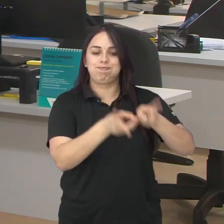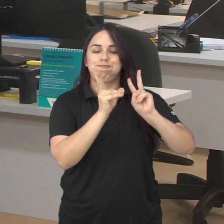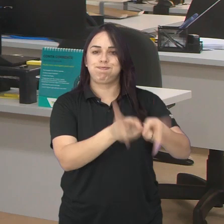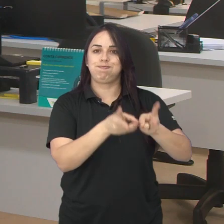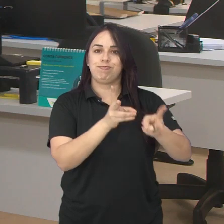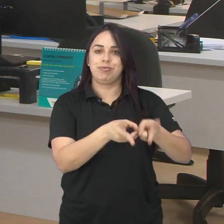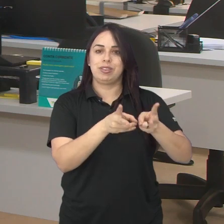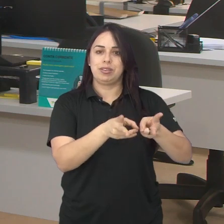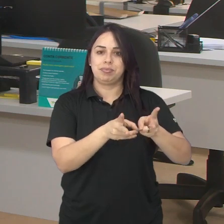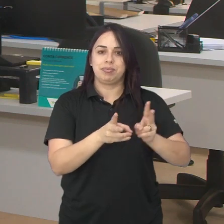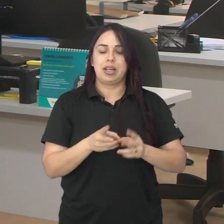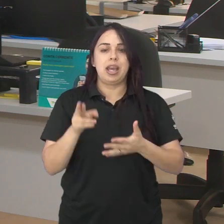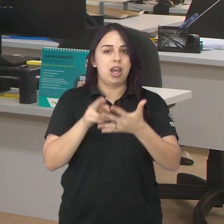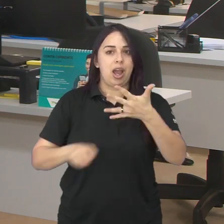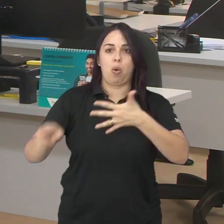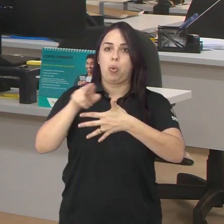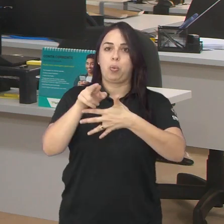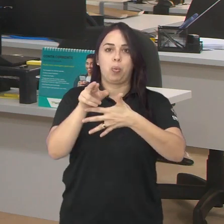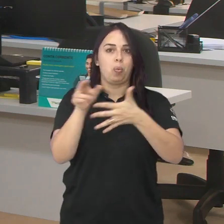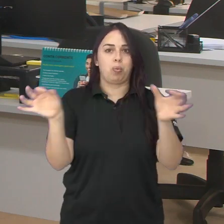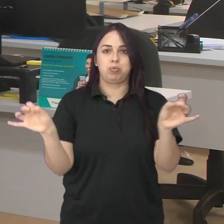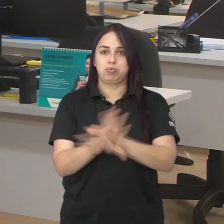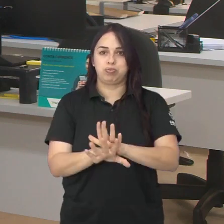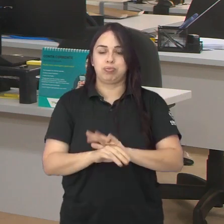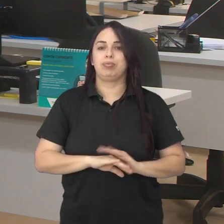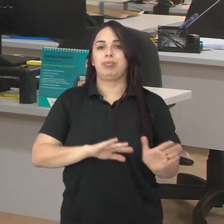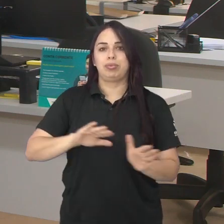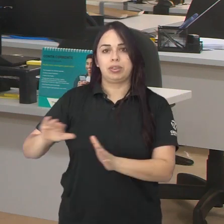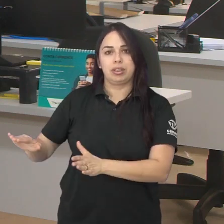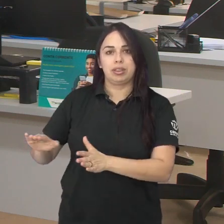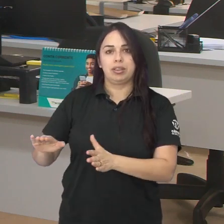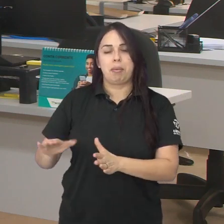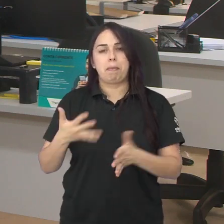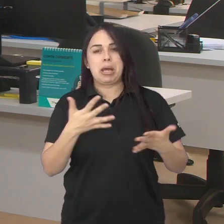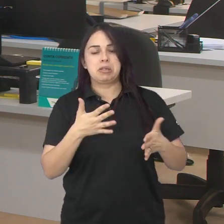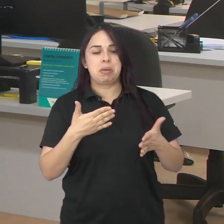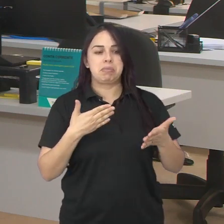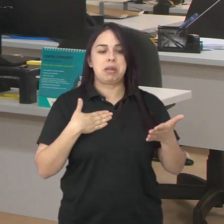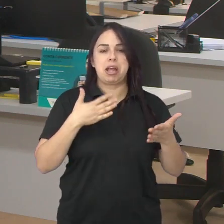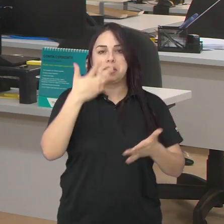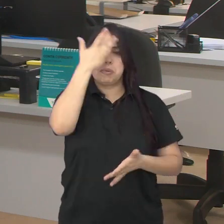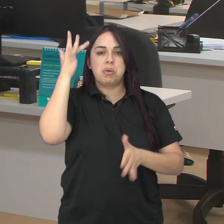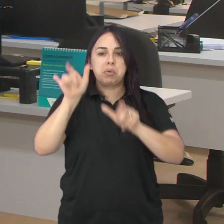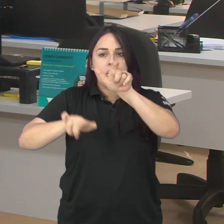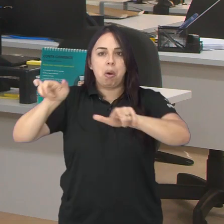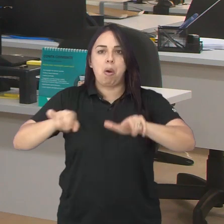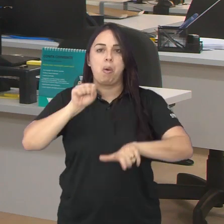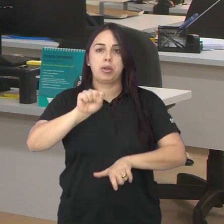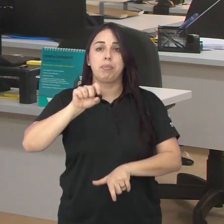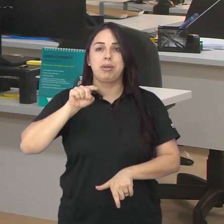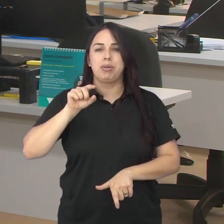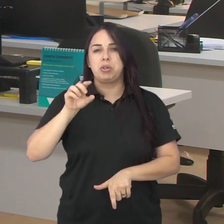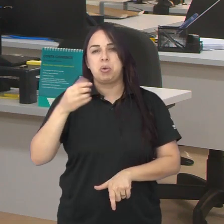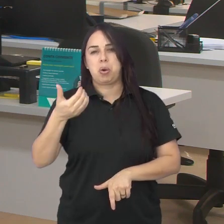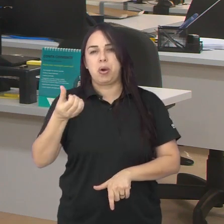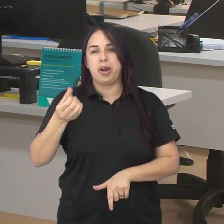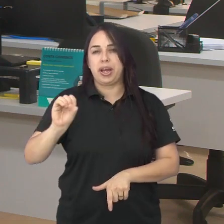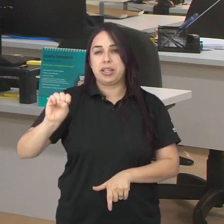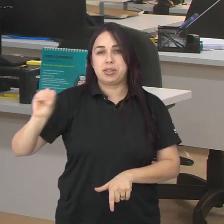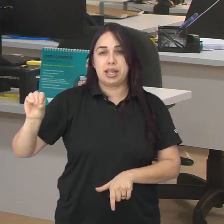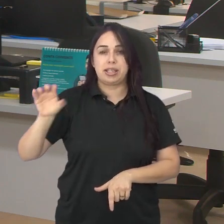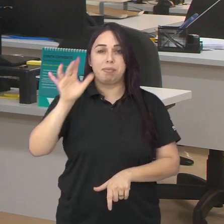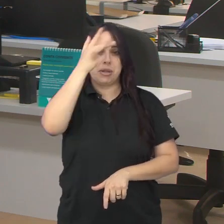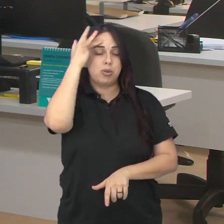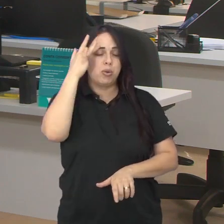é definitiva e não cabe mais recurso. Participaram da prova mais de 8.400 pessoas que